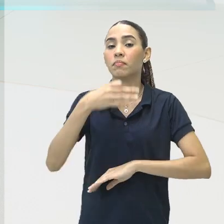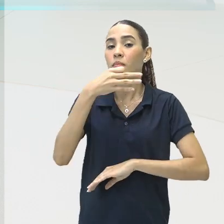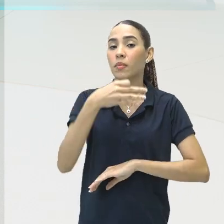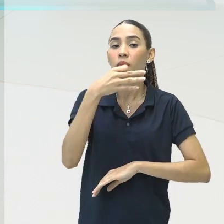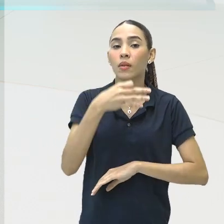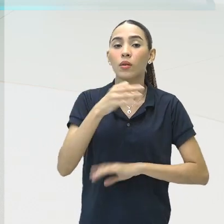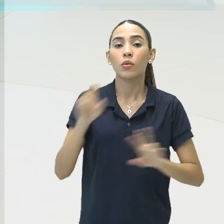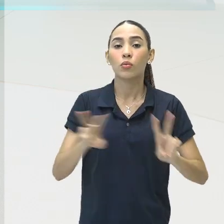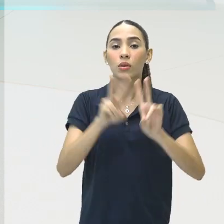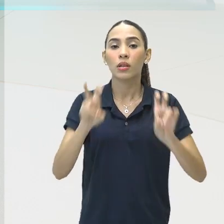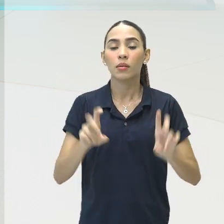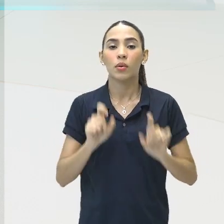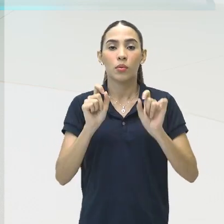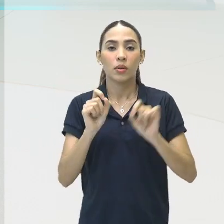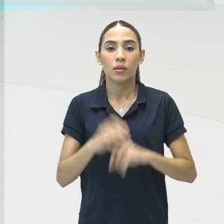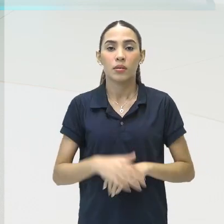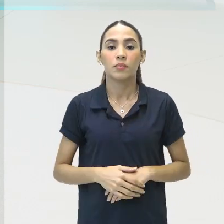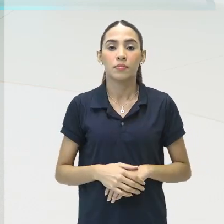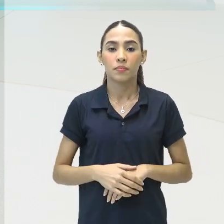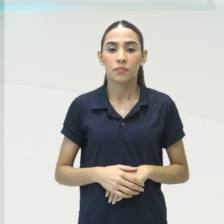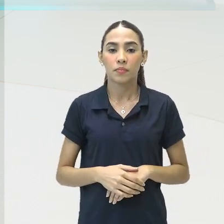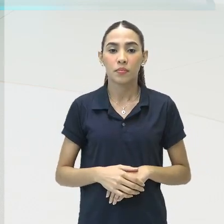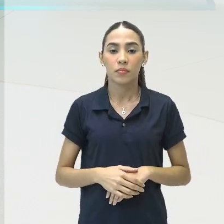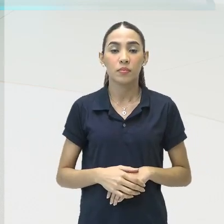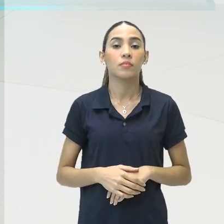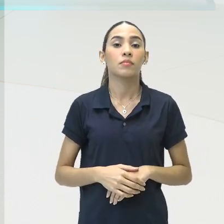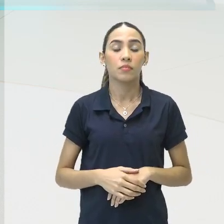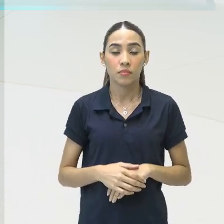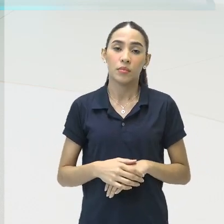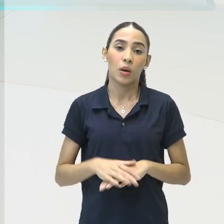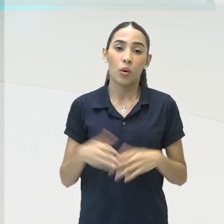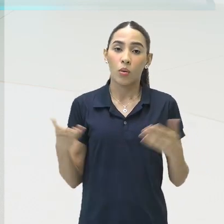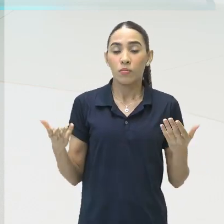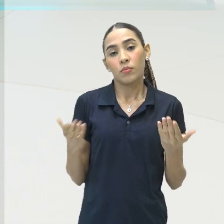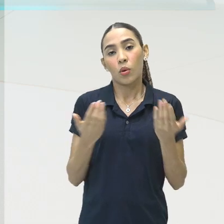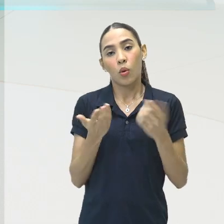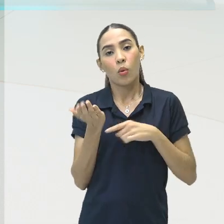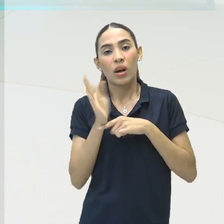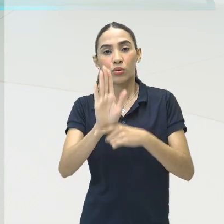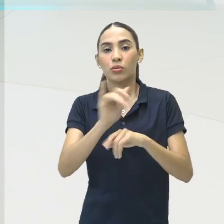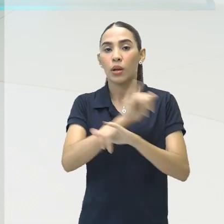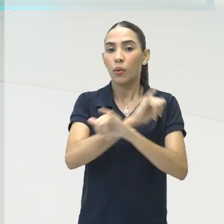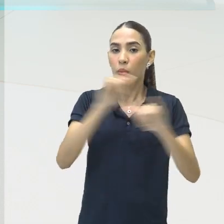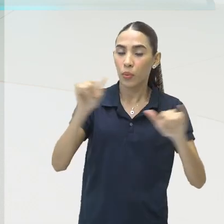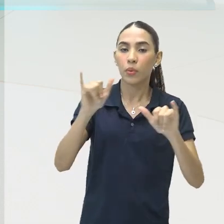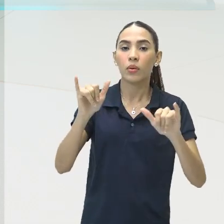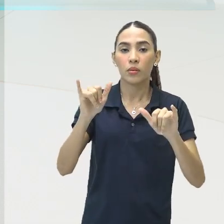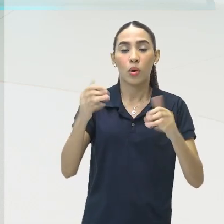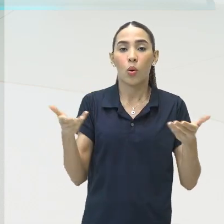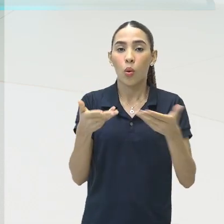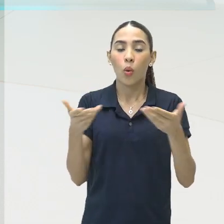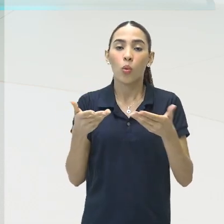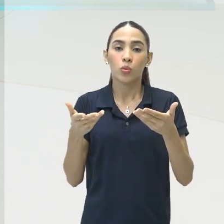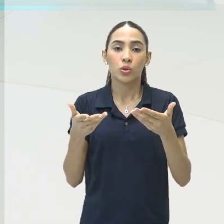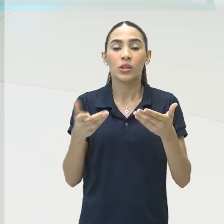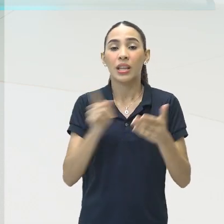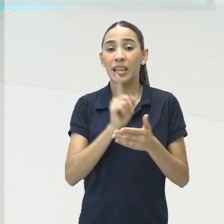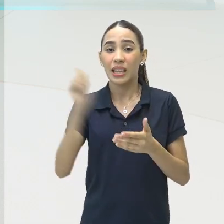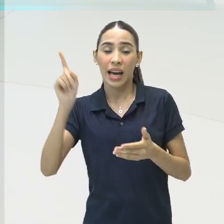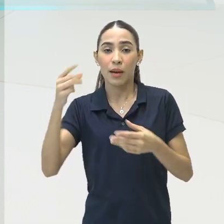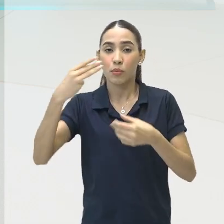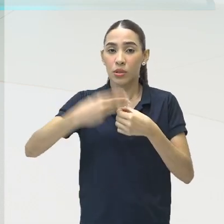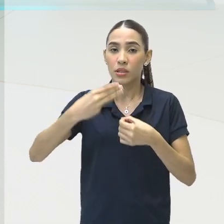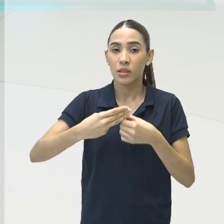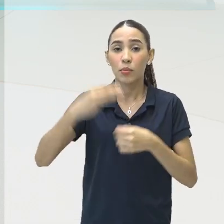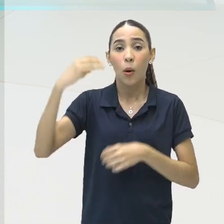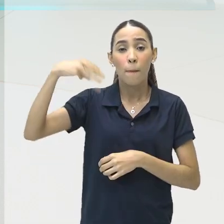foi que, por interferência da mídia, hoje as cirandas de Manacapuru elas têm uma identidade